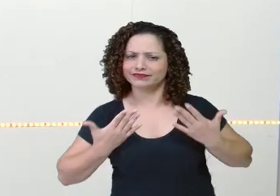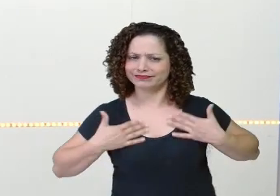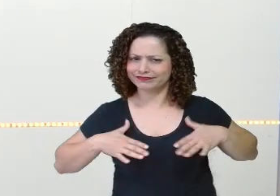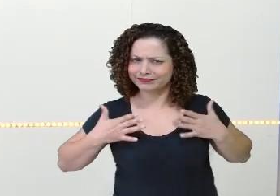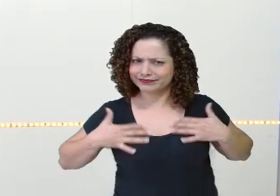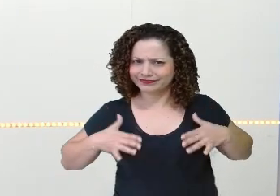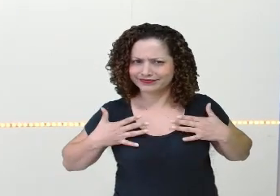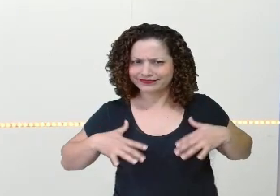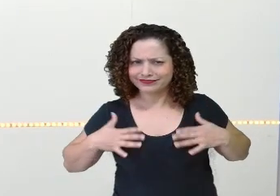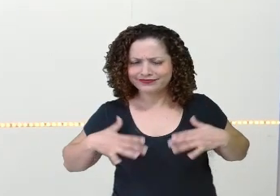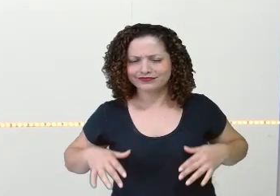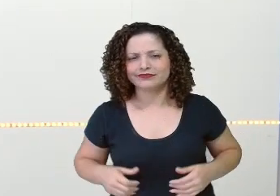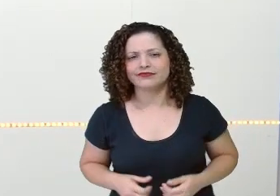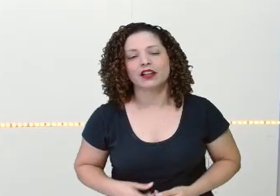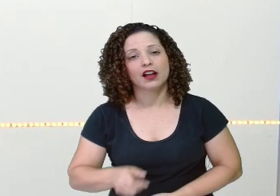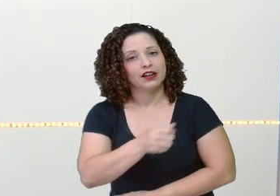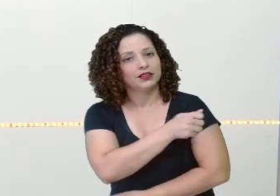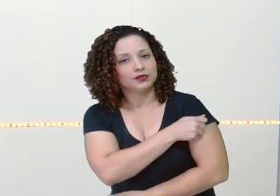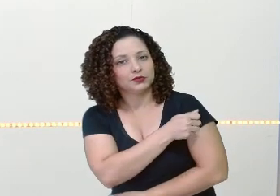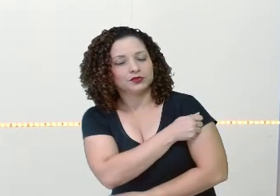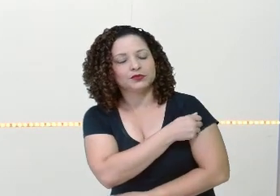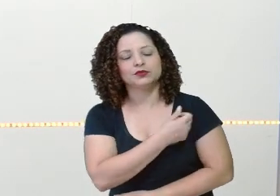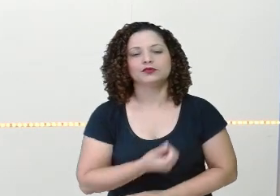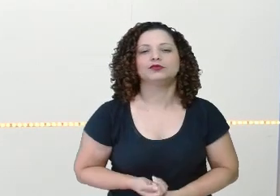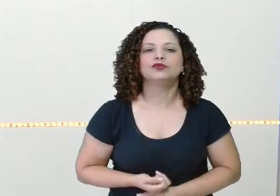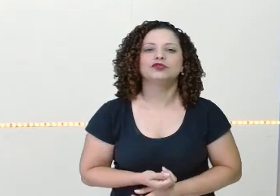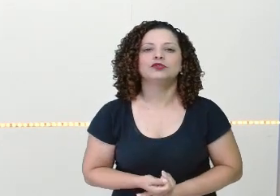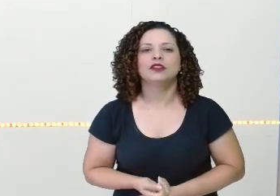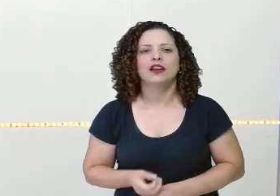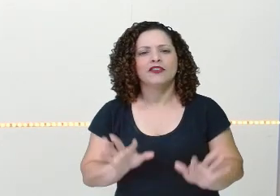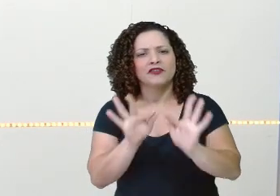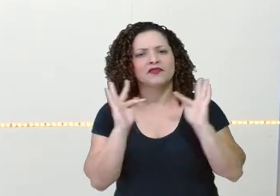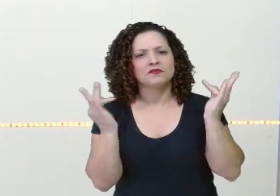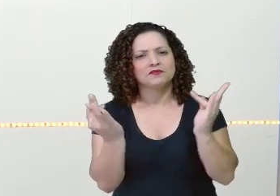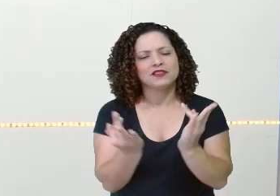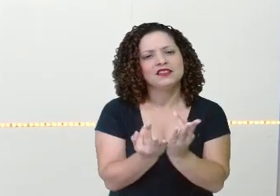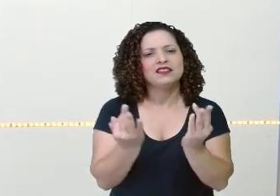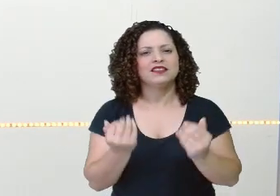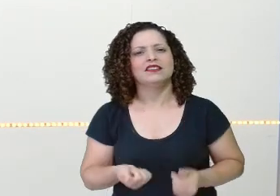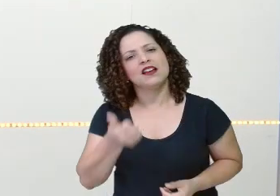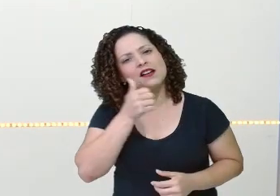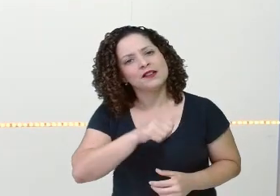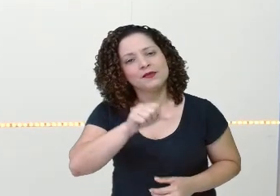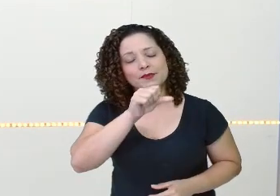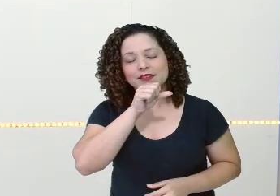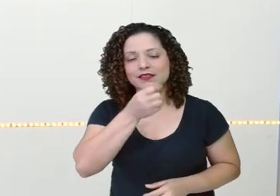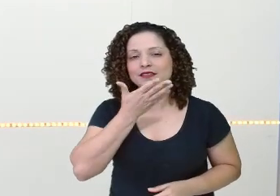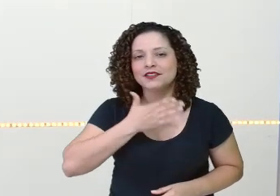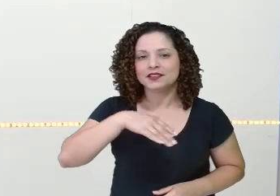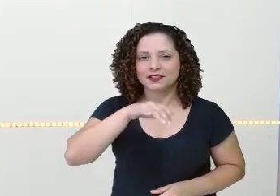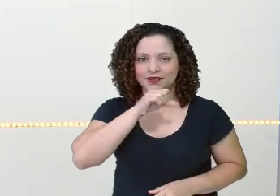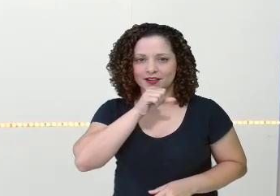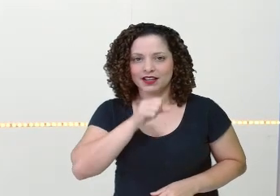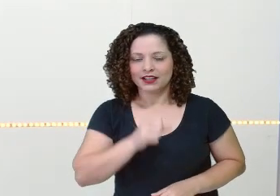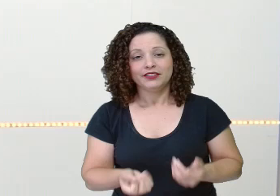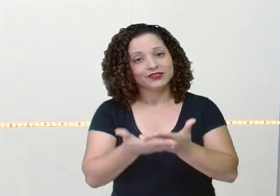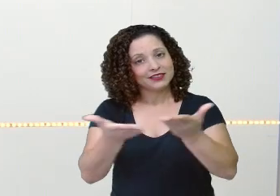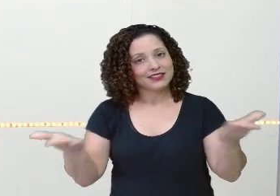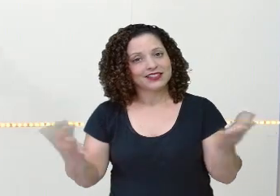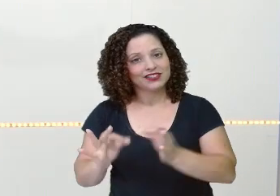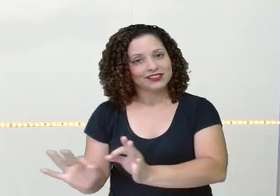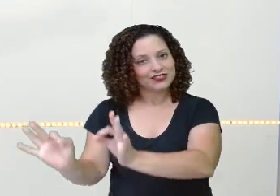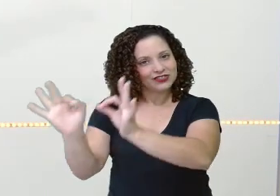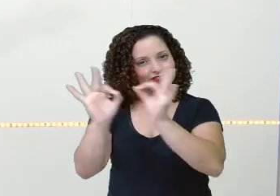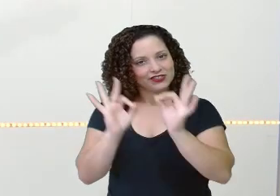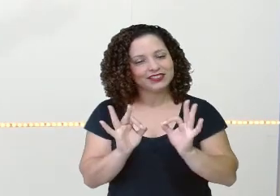tranquilos. Aos estudantes, aos convidados, às vovós, mamães, professores que estão sempre aqui também nos assistindo, nos apoiando,